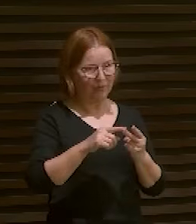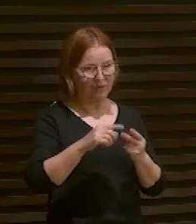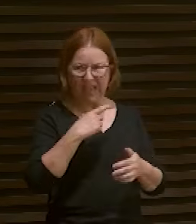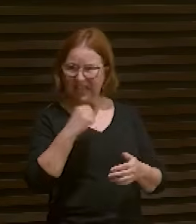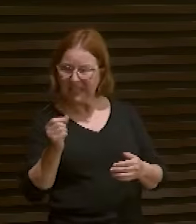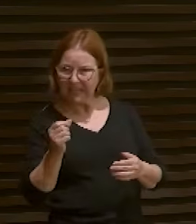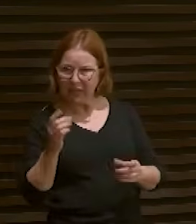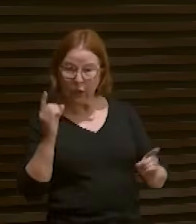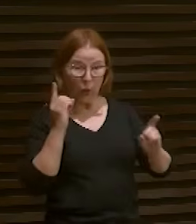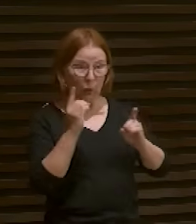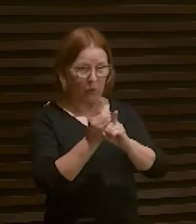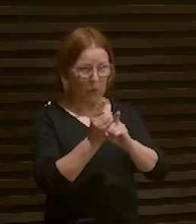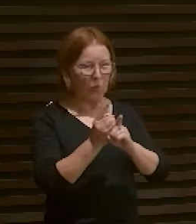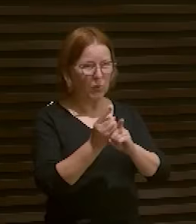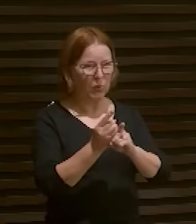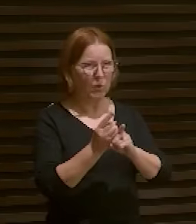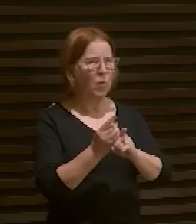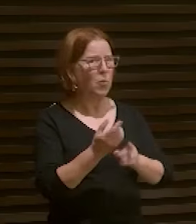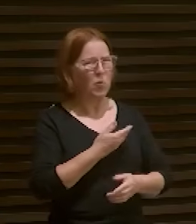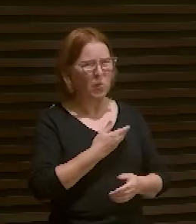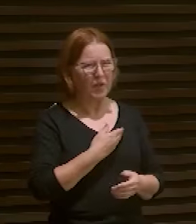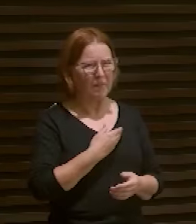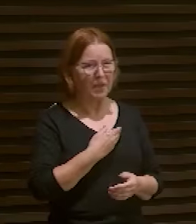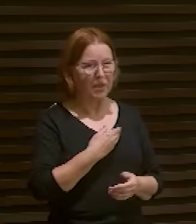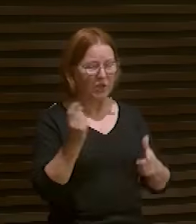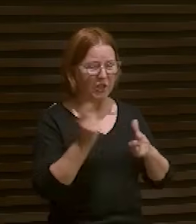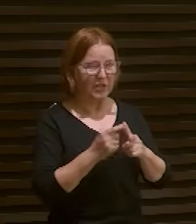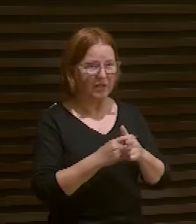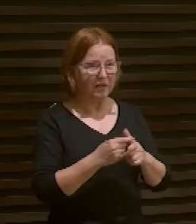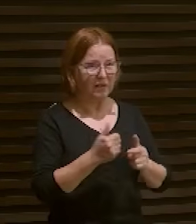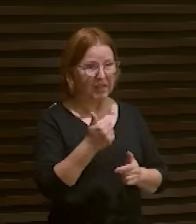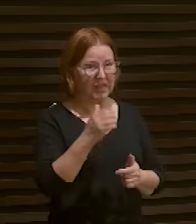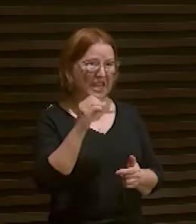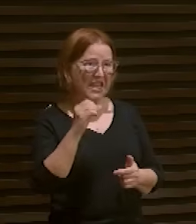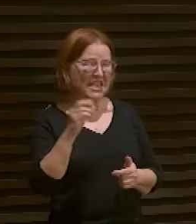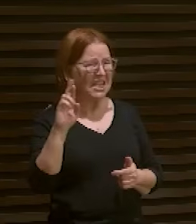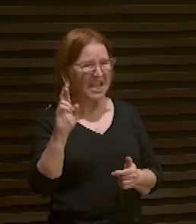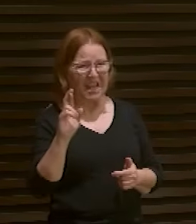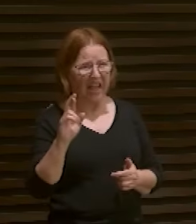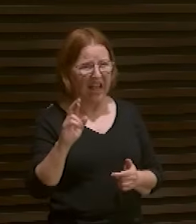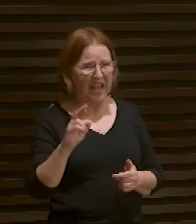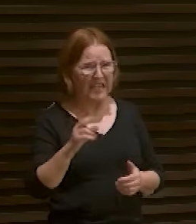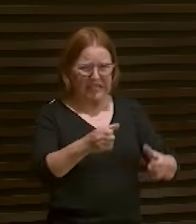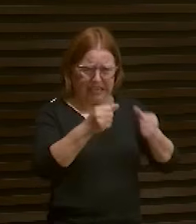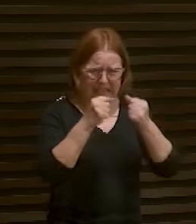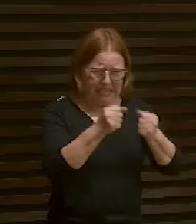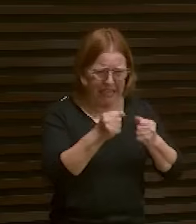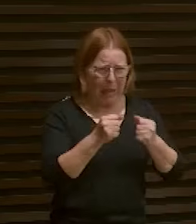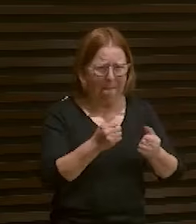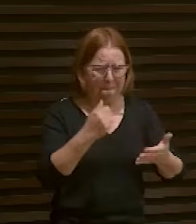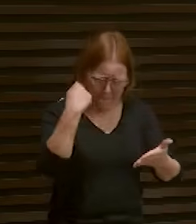denários. E ele cata o pescoço e começa a sufocar. Paga-me o que deve. Ele fala a mesma coisa. Ser paciente comigo e